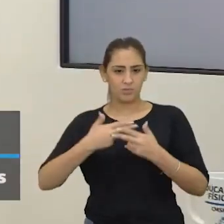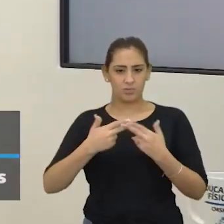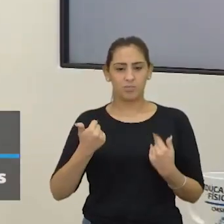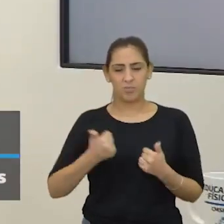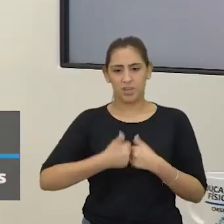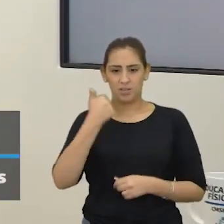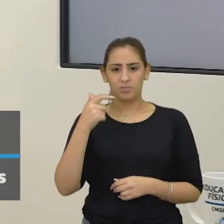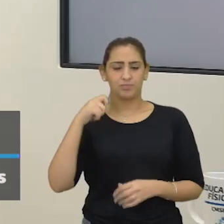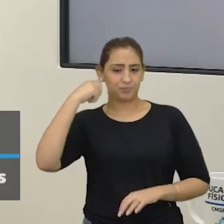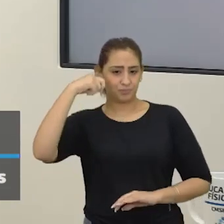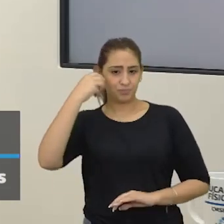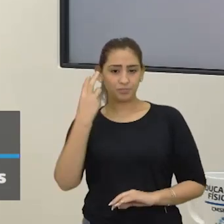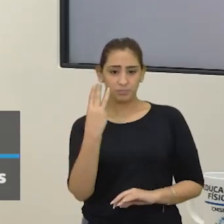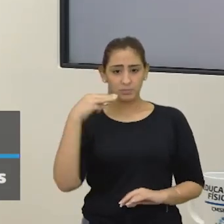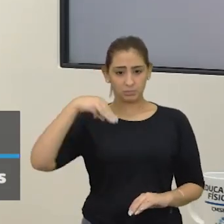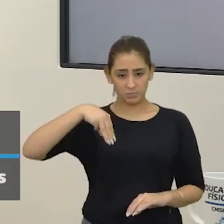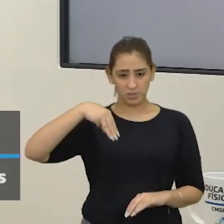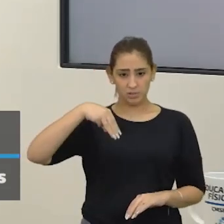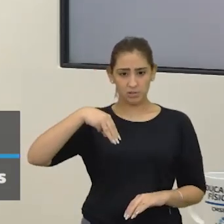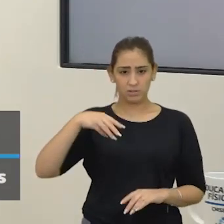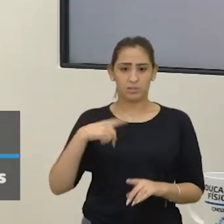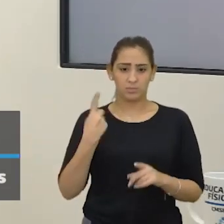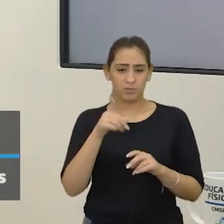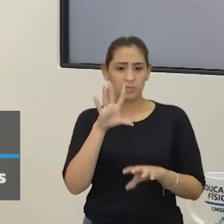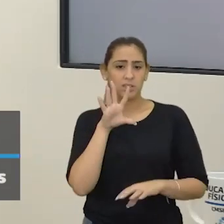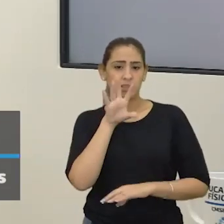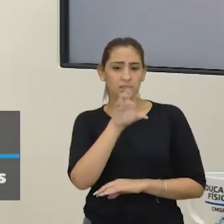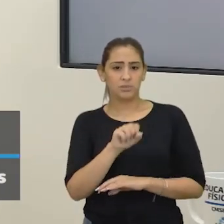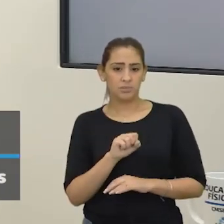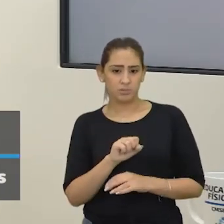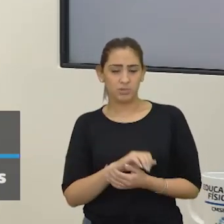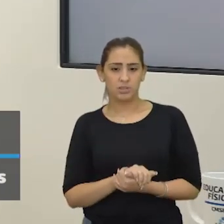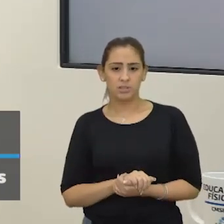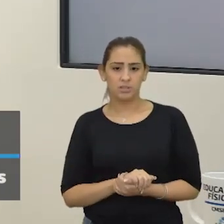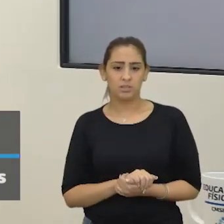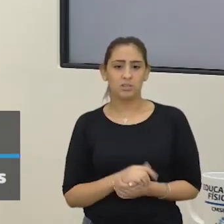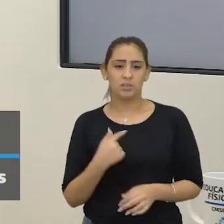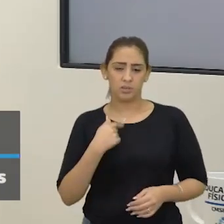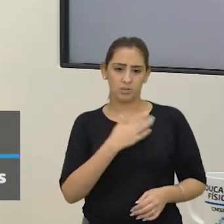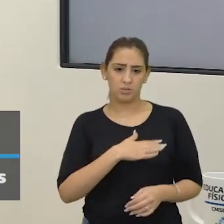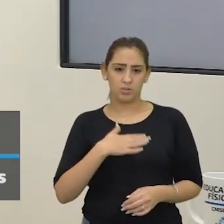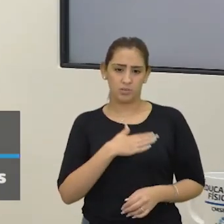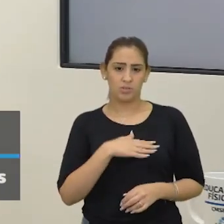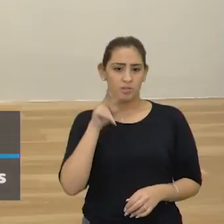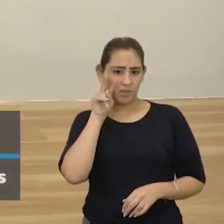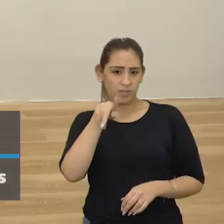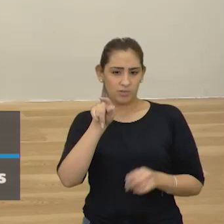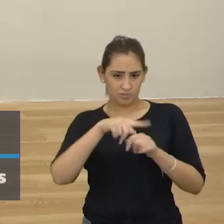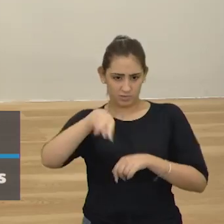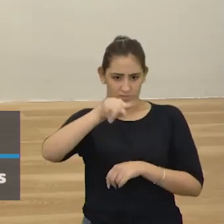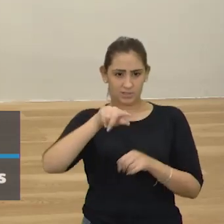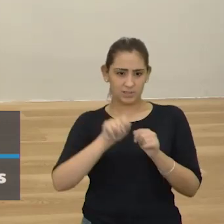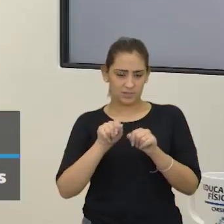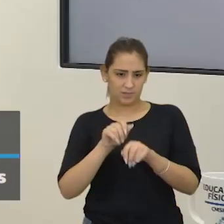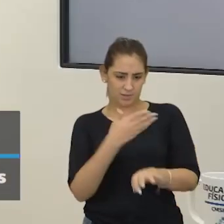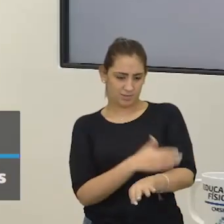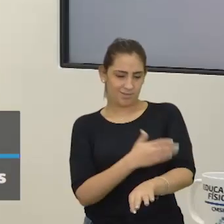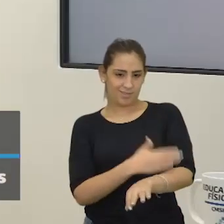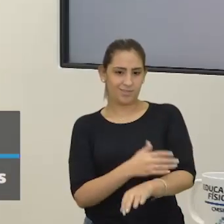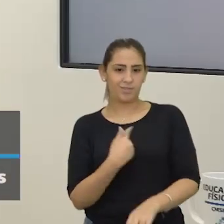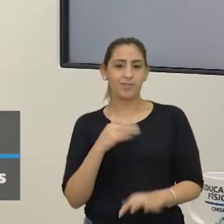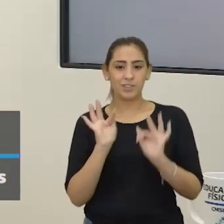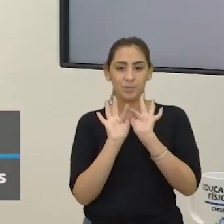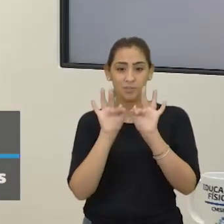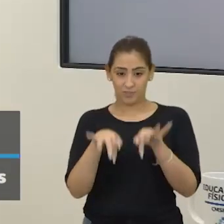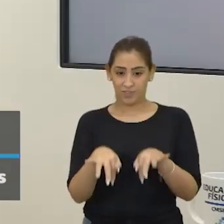3 minutos, mas que vocês depois vão à busca aí. E eu gostaria de vê-los praticando, viu? Vamos deixar para o final mesmo.